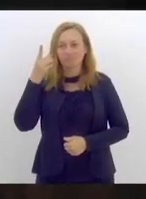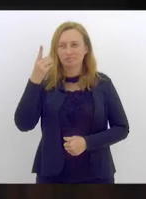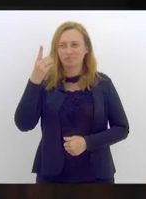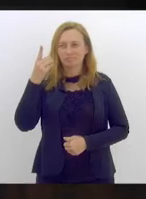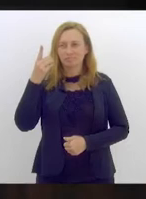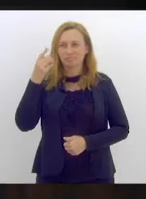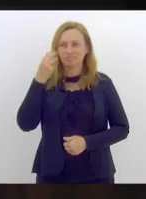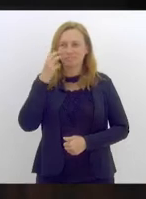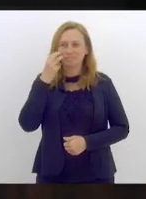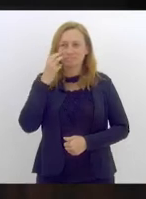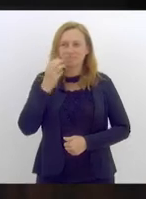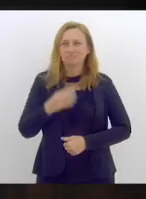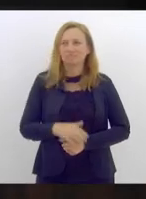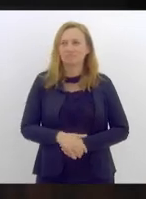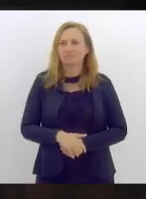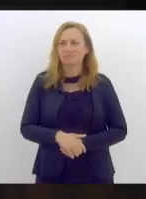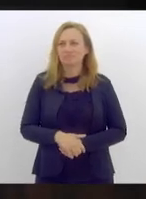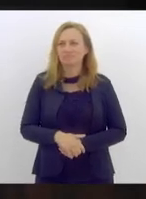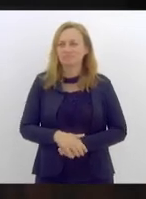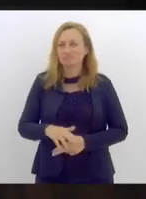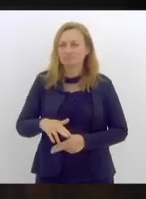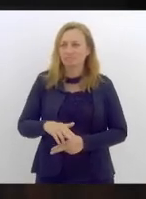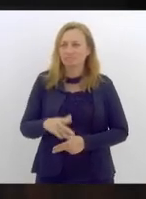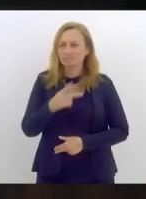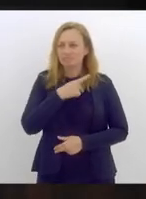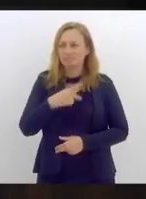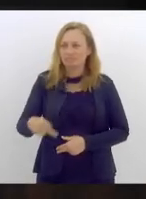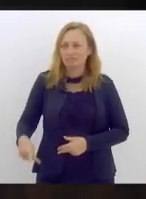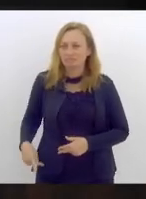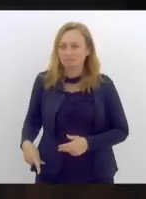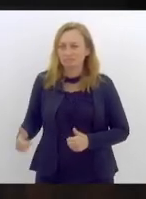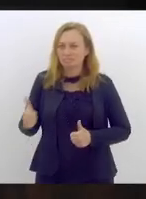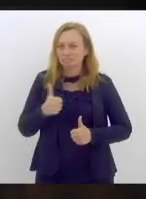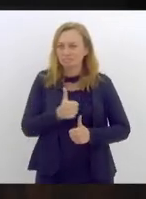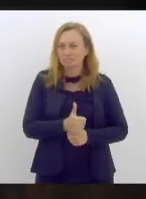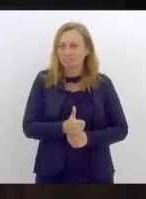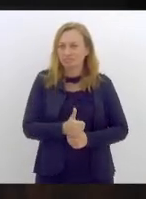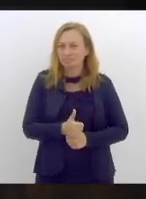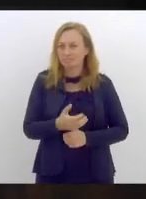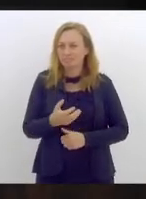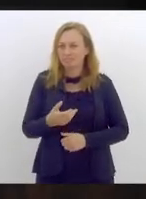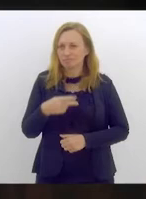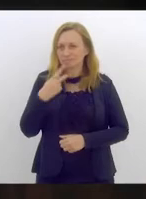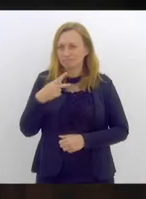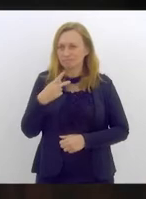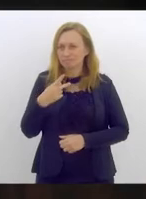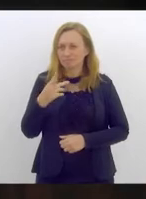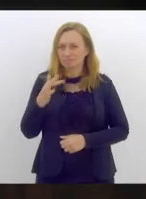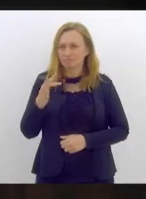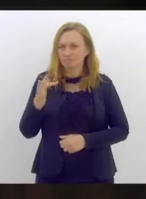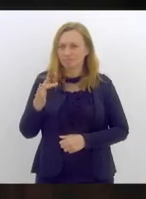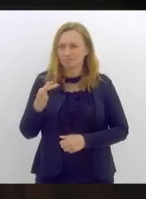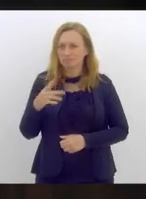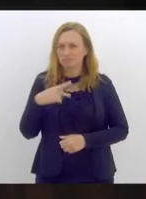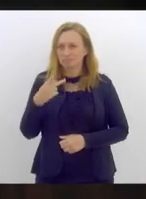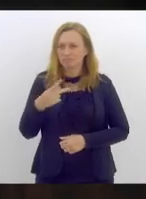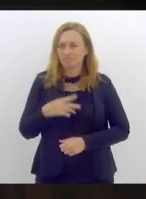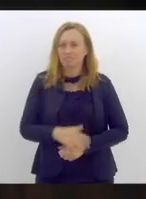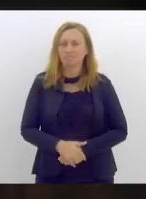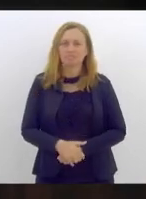waldeck Carneiro para ocupar a presidência porque eu também pretendo fazer uma intervenção